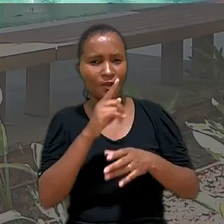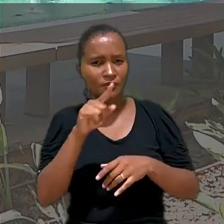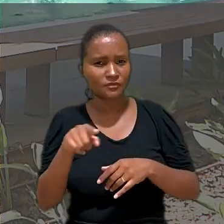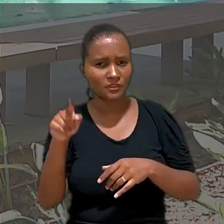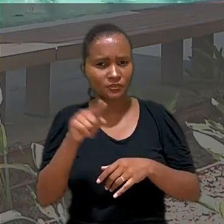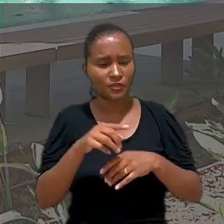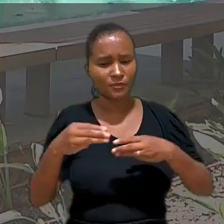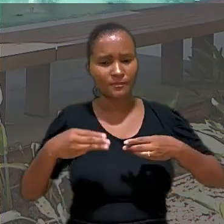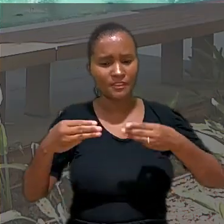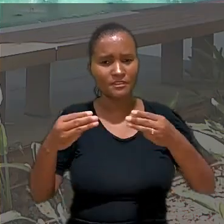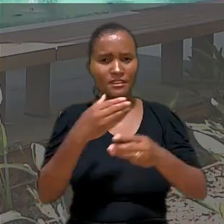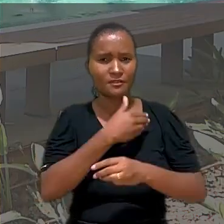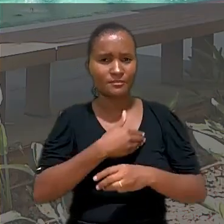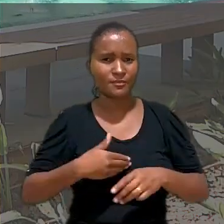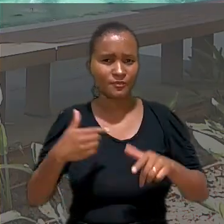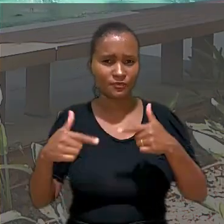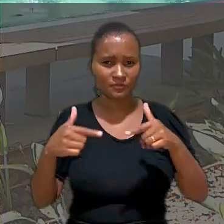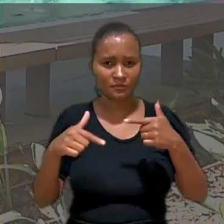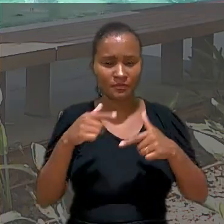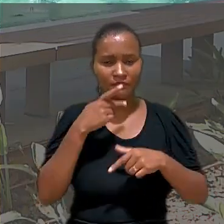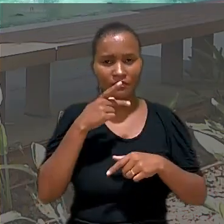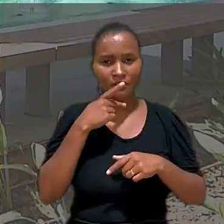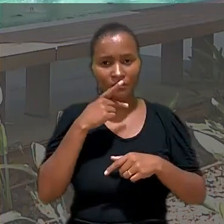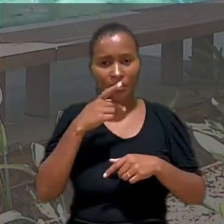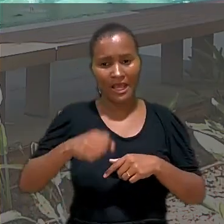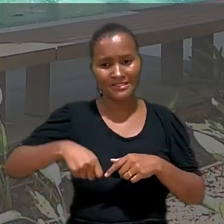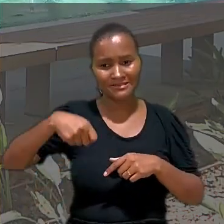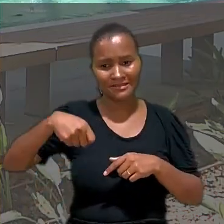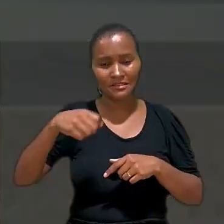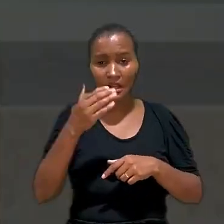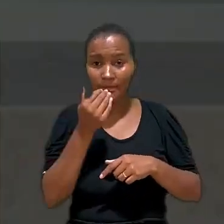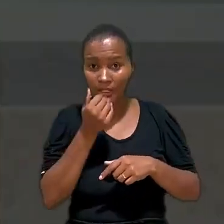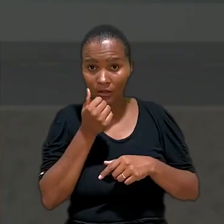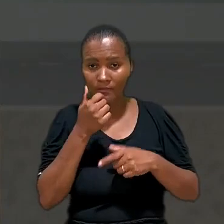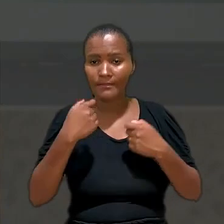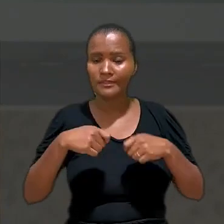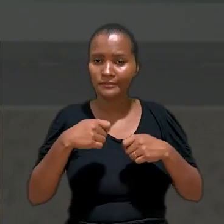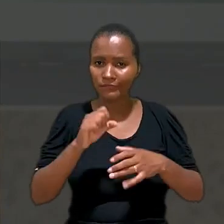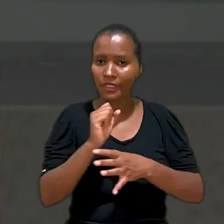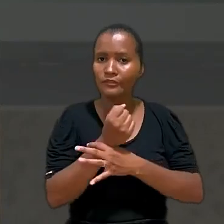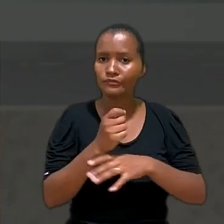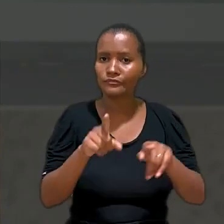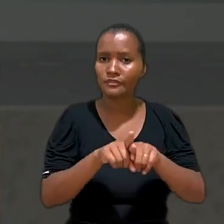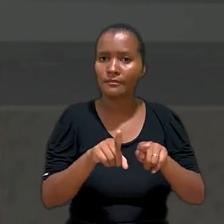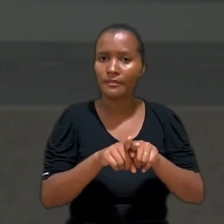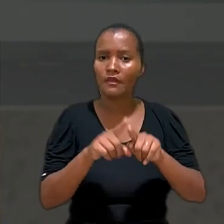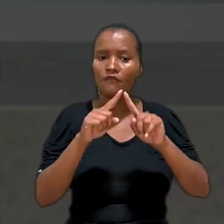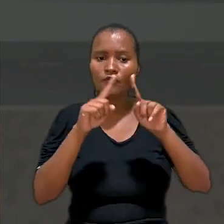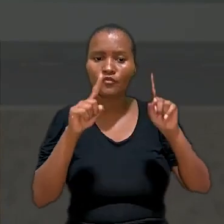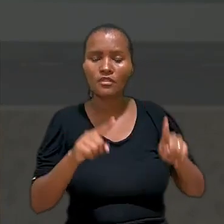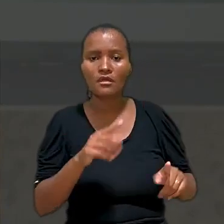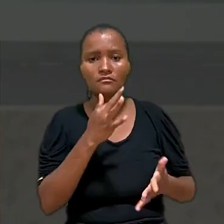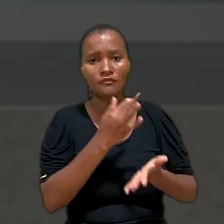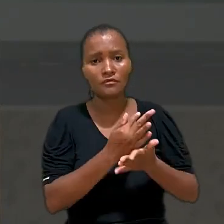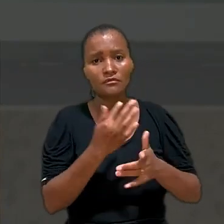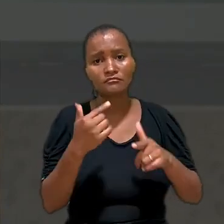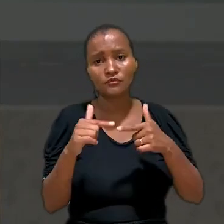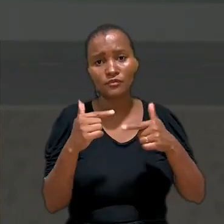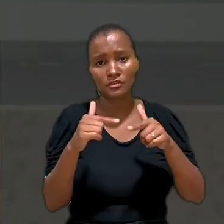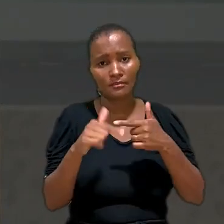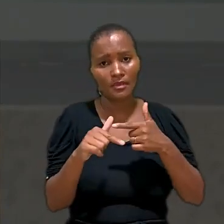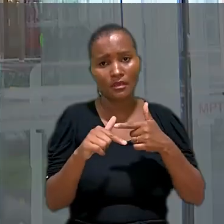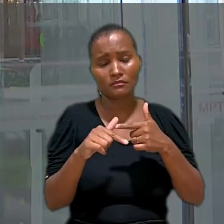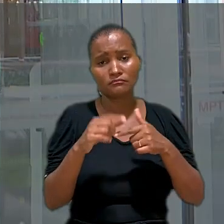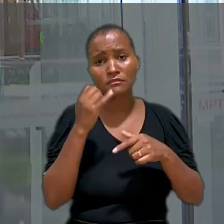ação anulatória, o Ministério Público do Trabalho sustentou que a cesta básica deveria ser garantida também aos empregados que faltassem